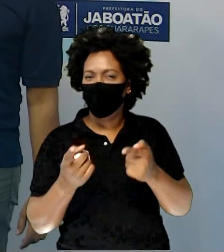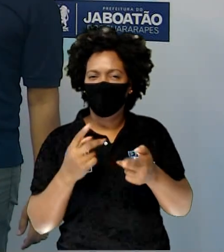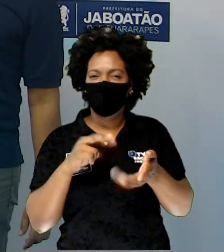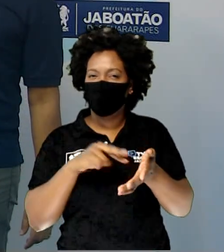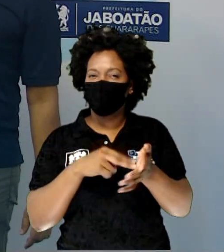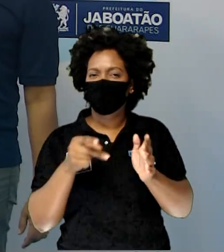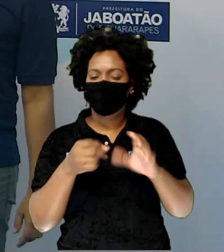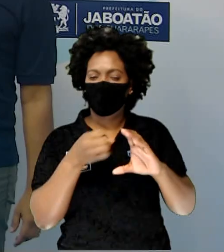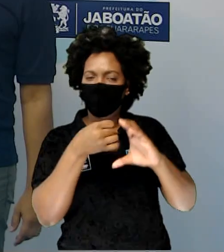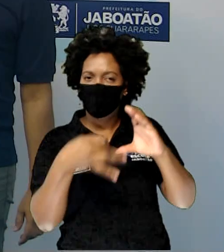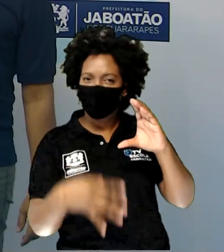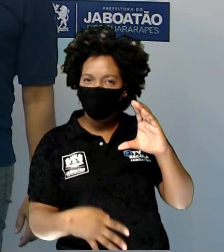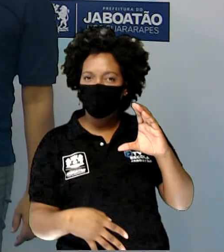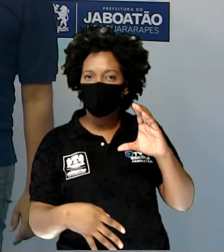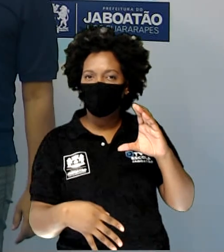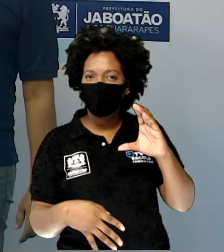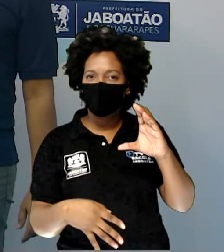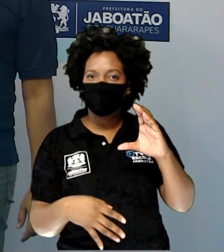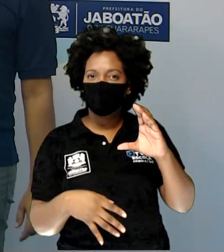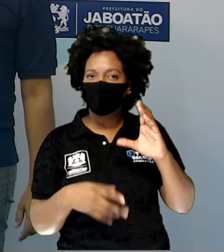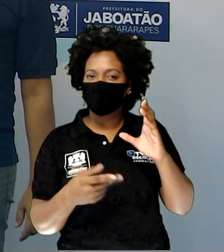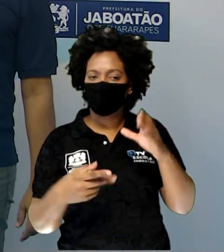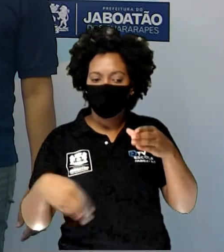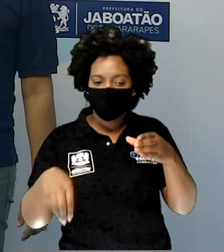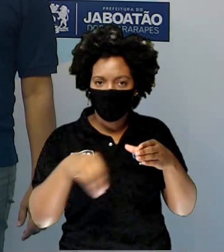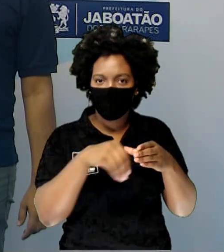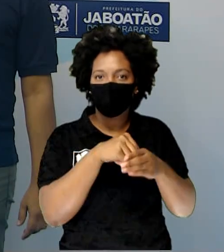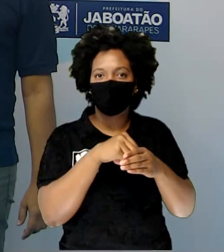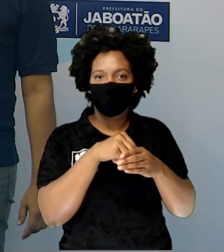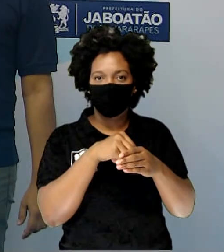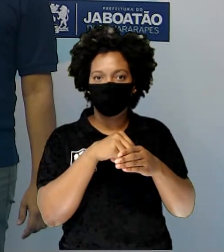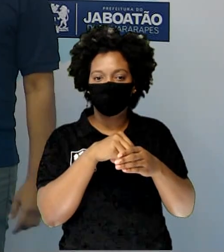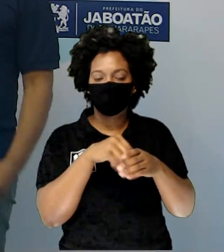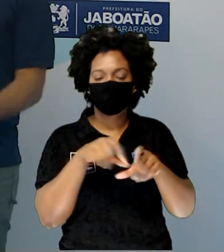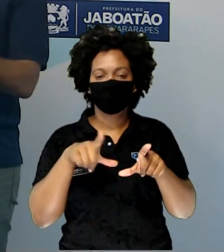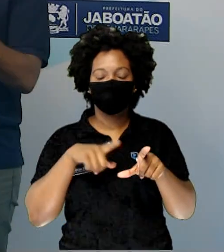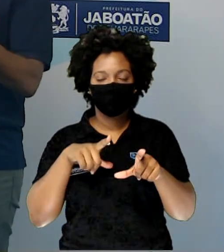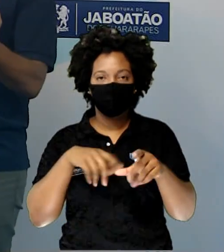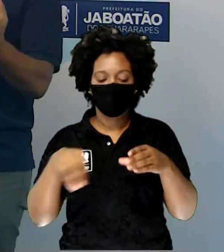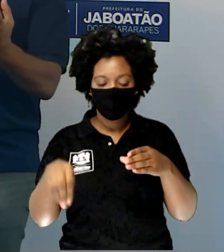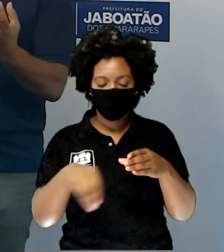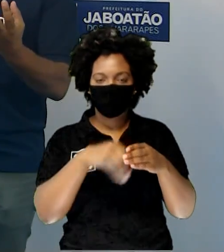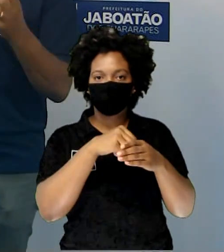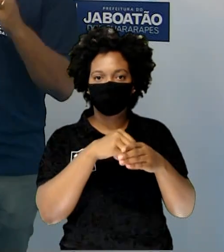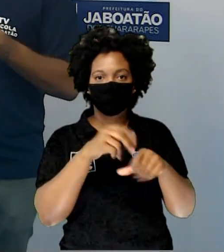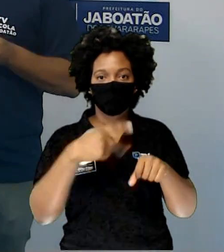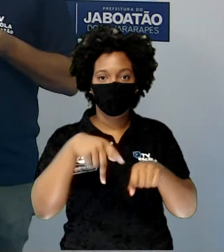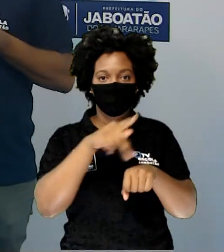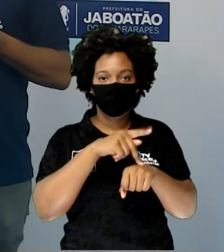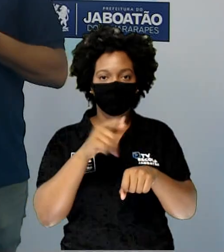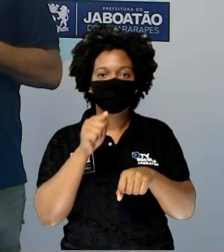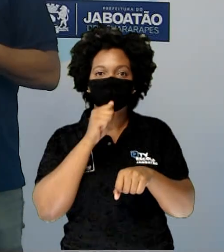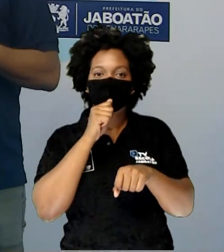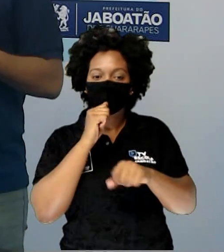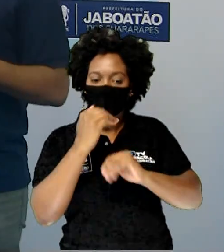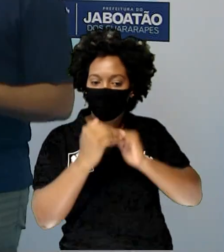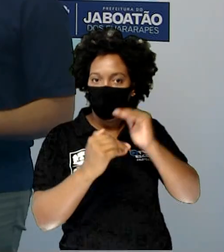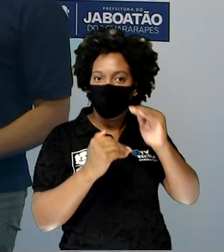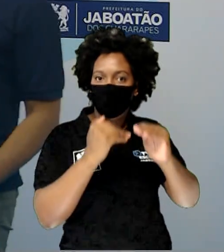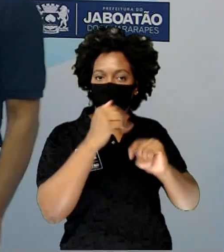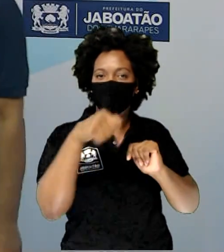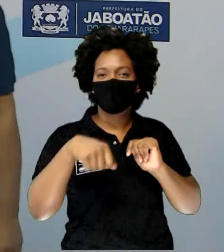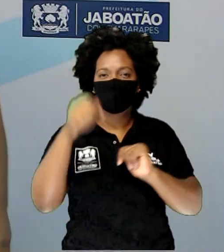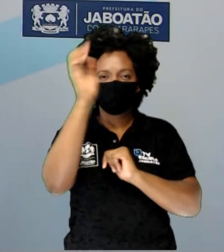essas características aqui não englobem também os países em desenvolvimento. No caso do Brasil, a gente pode ter até alguns